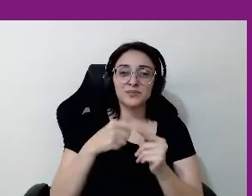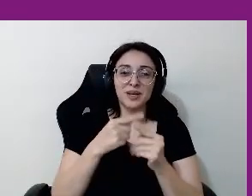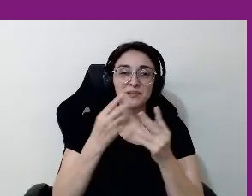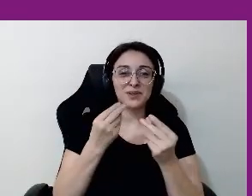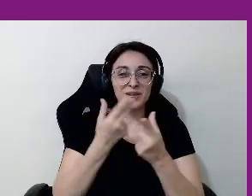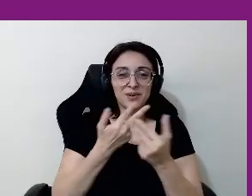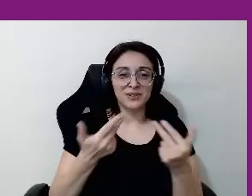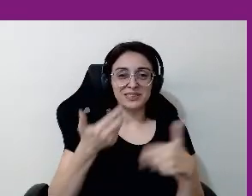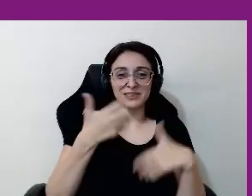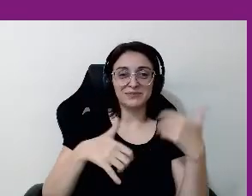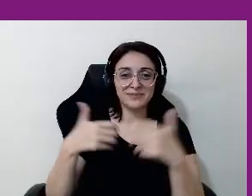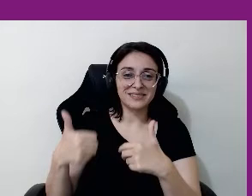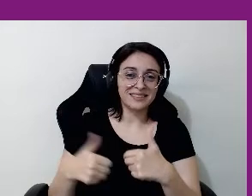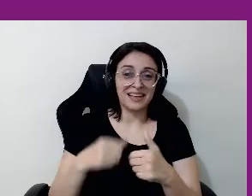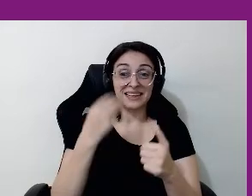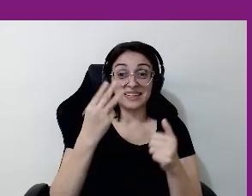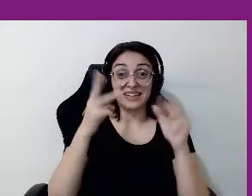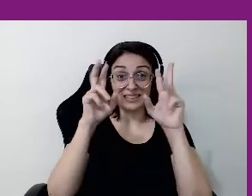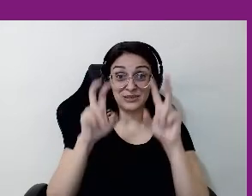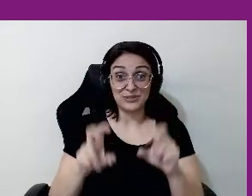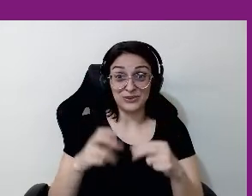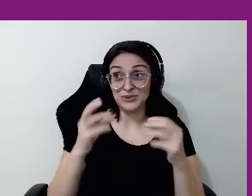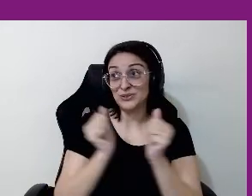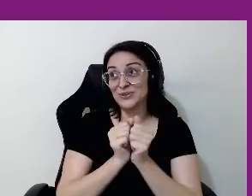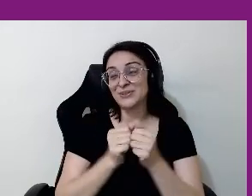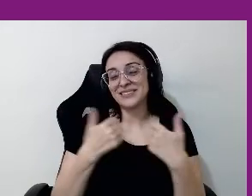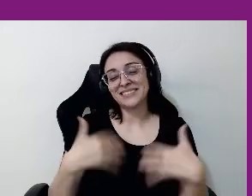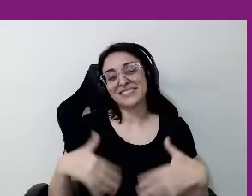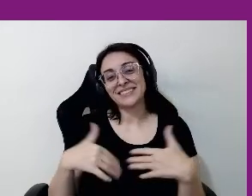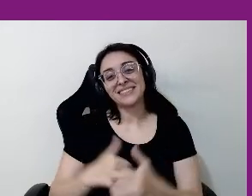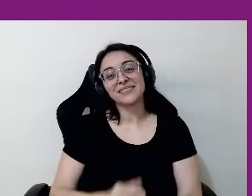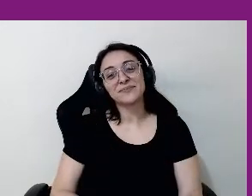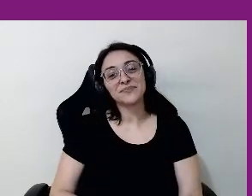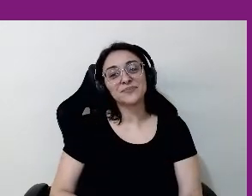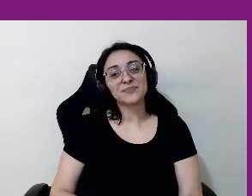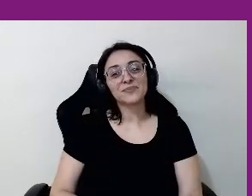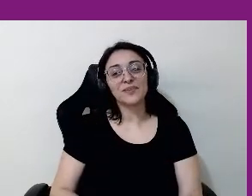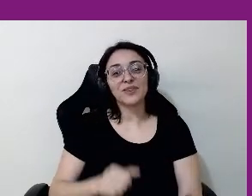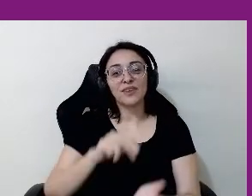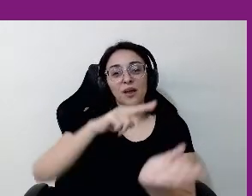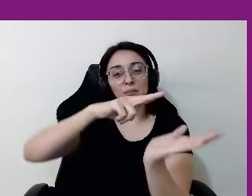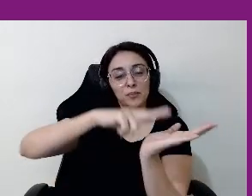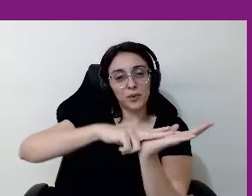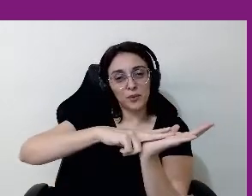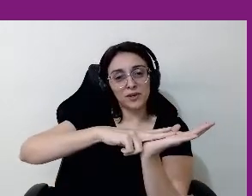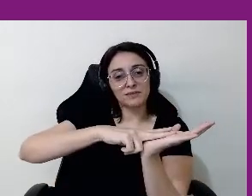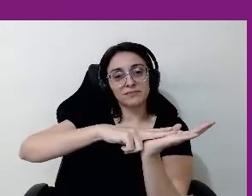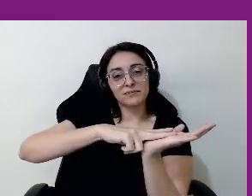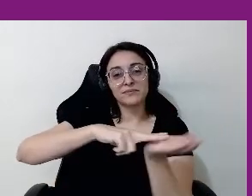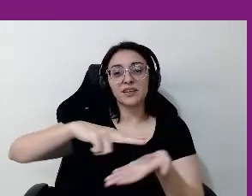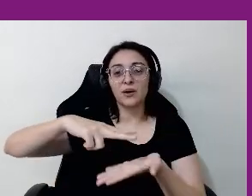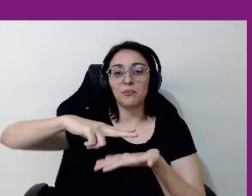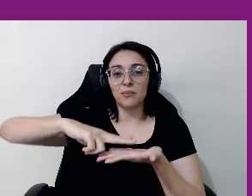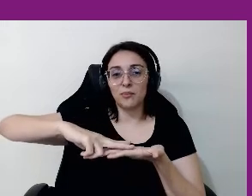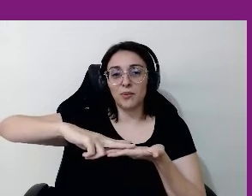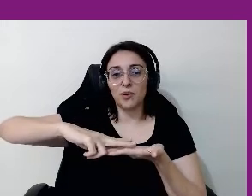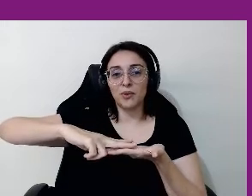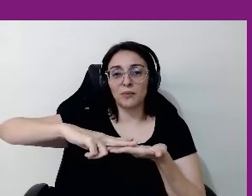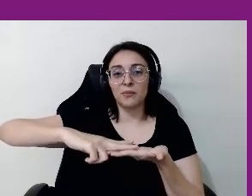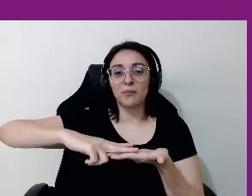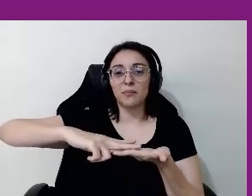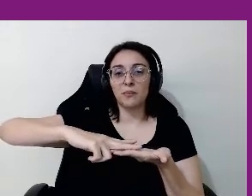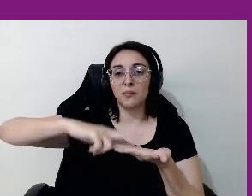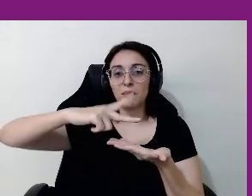coisa para falar, são 3 assuntos juntos. Então, a prona, né? Então, depois de 2013, não se tem dúvida